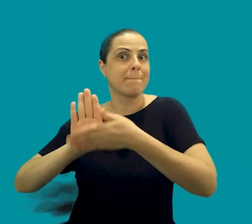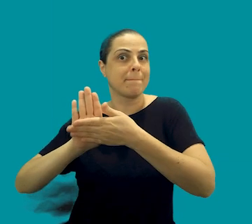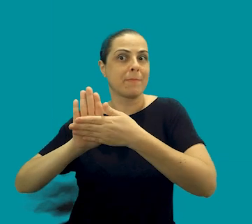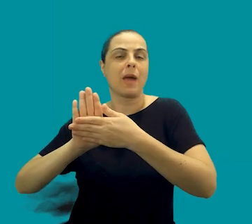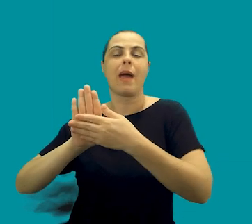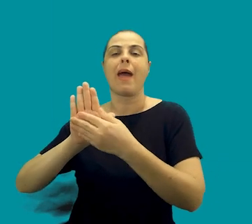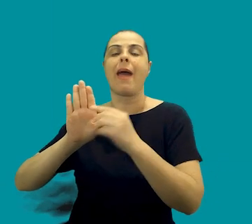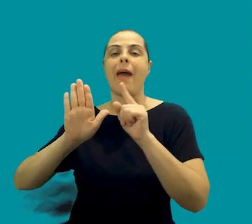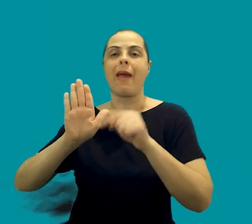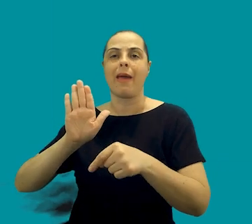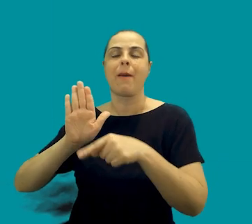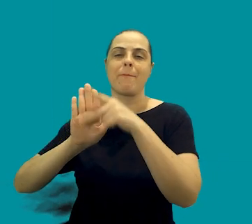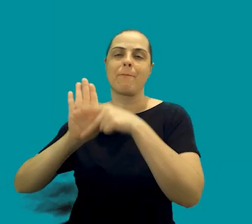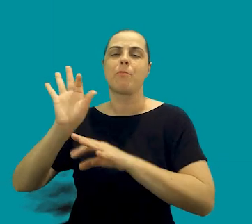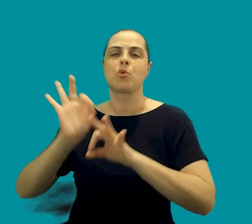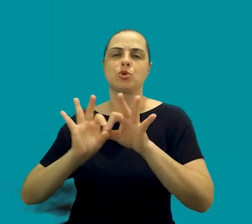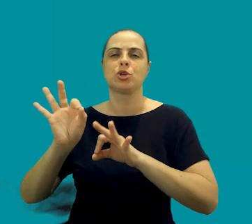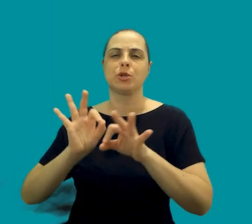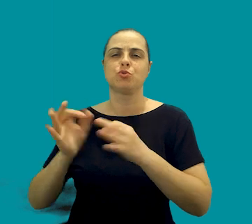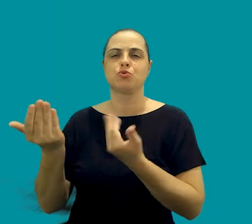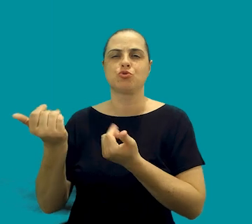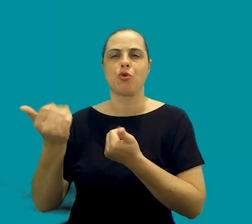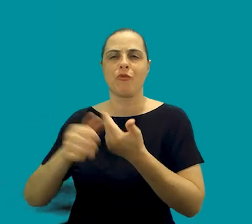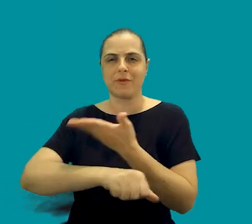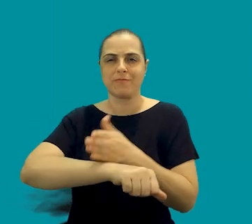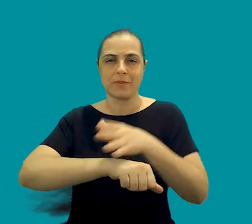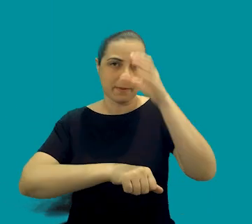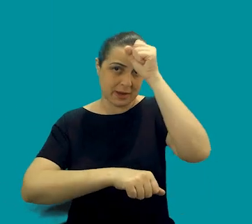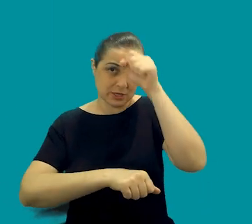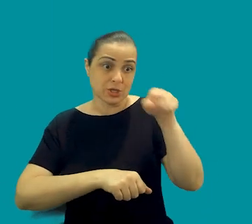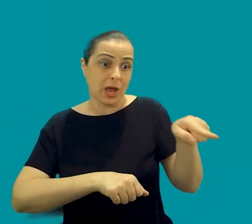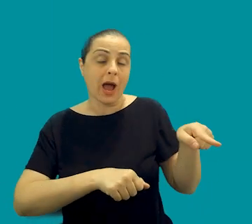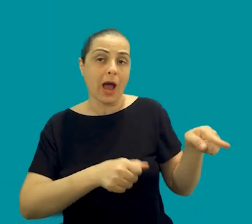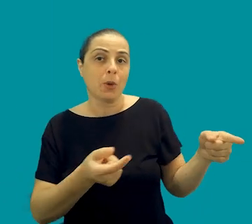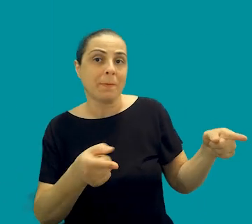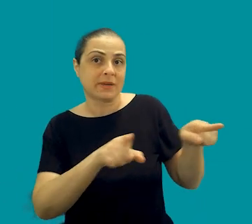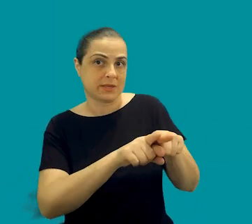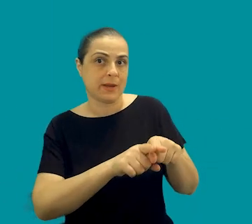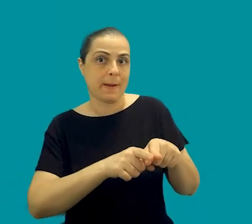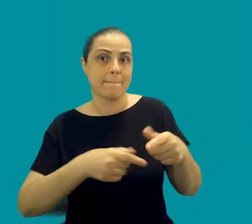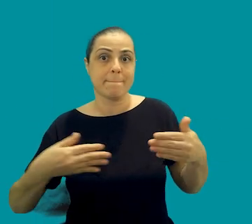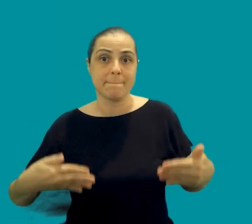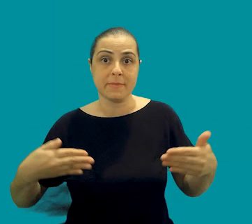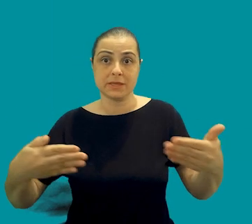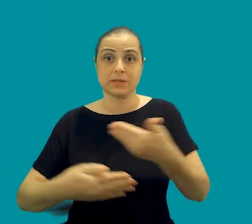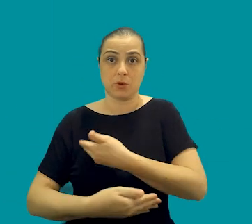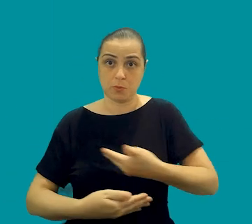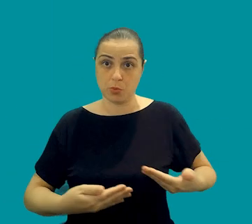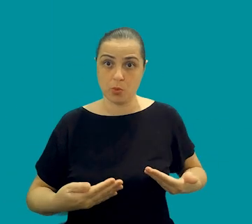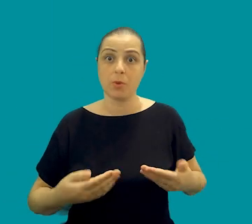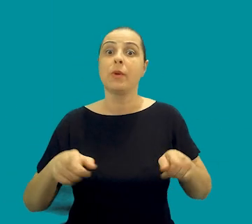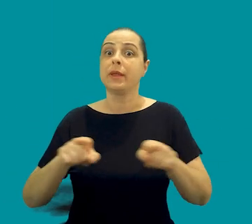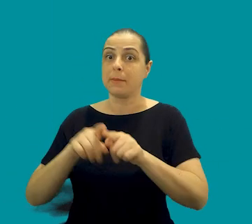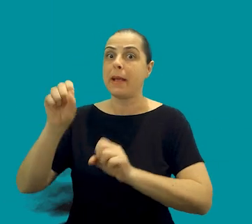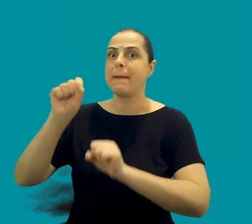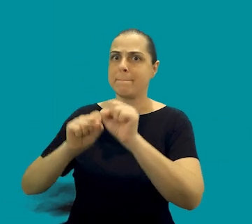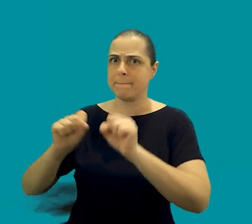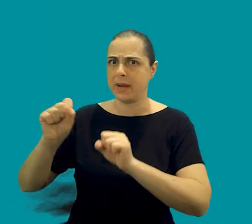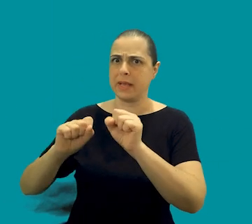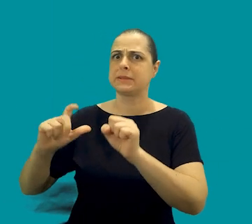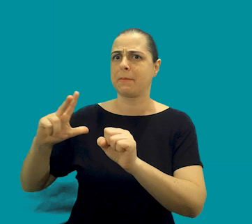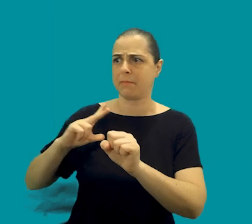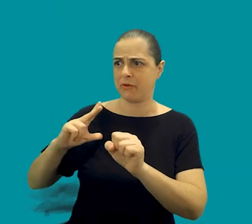né, esse trabalho ele começou em parceria com o Ministério Público e com as iniciativas privadas que desenharam